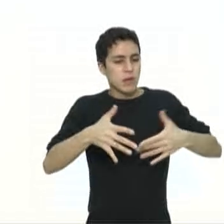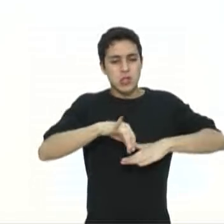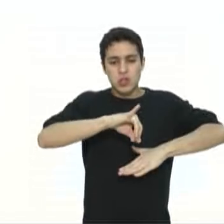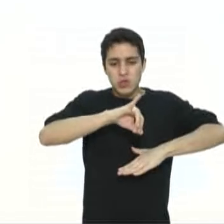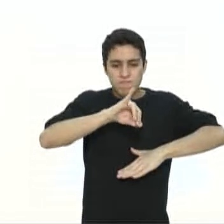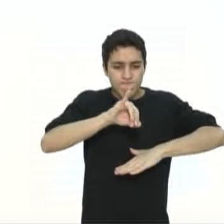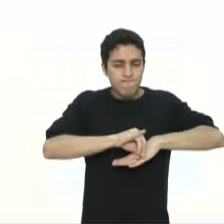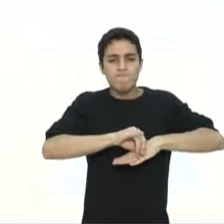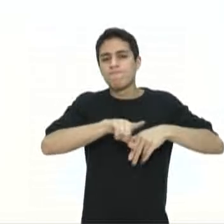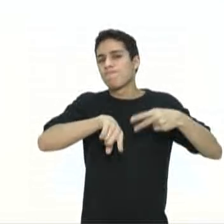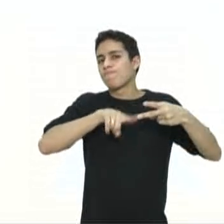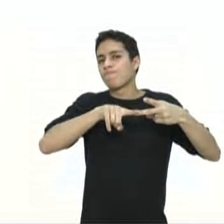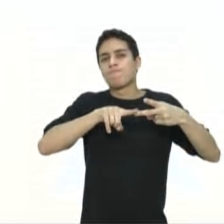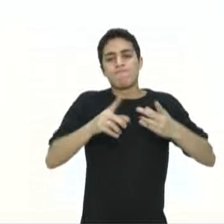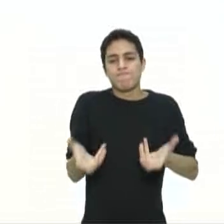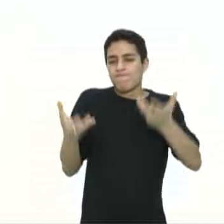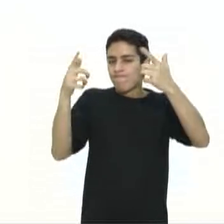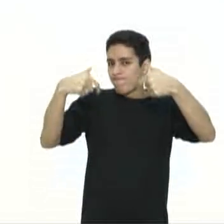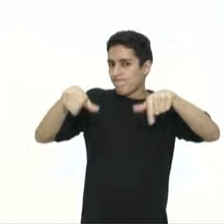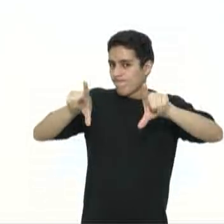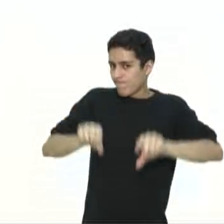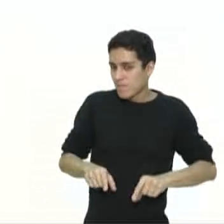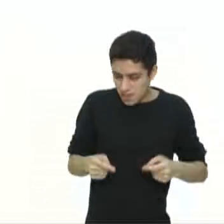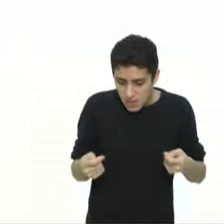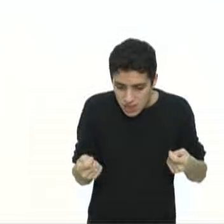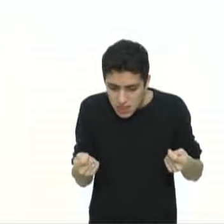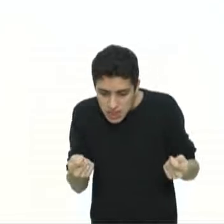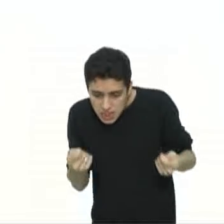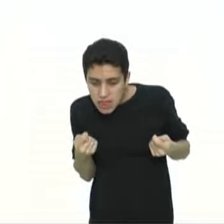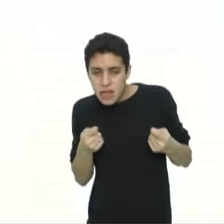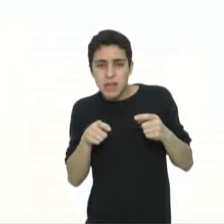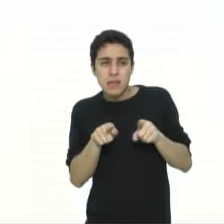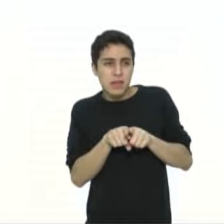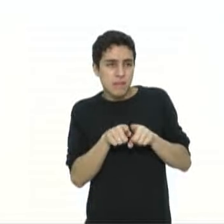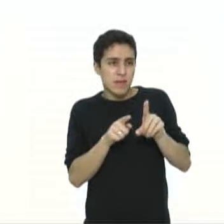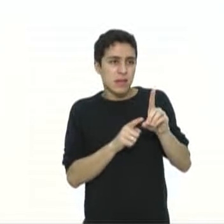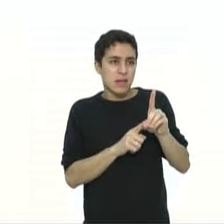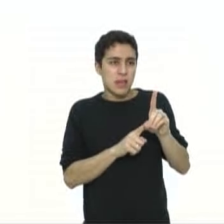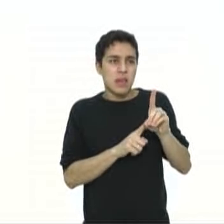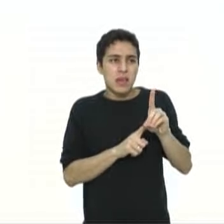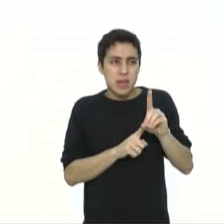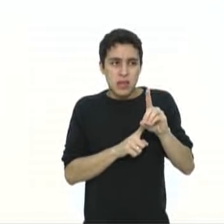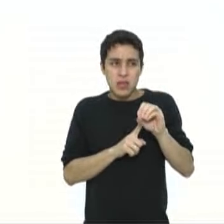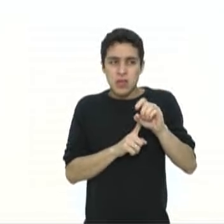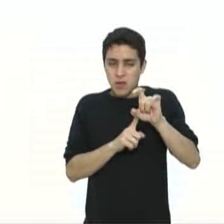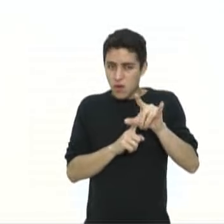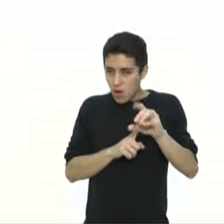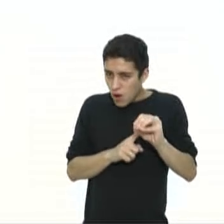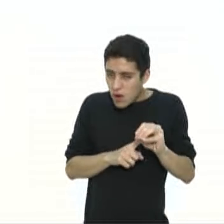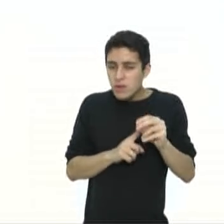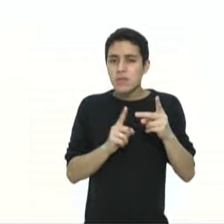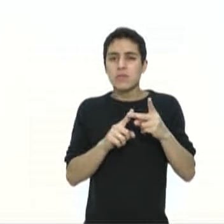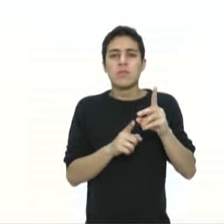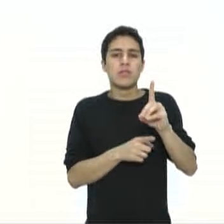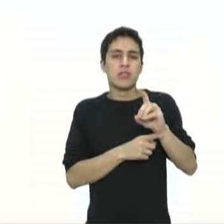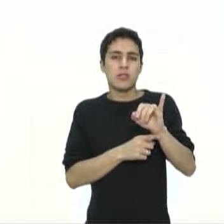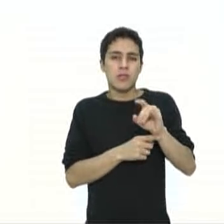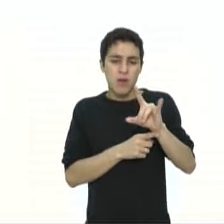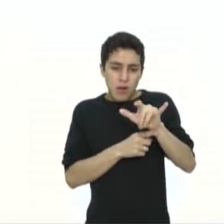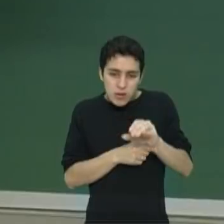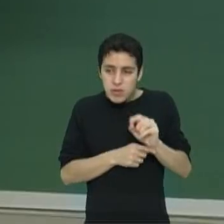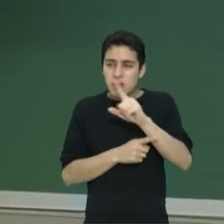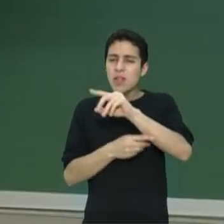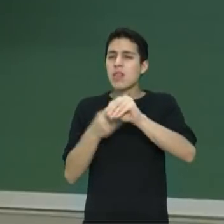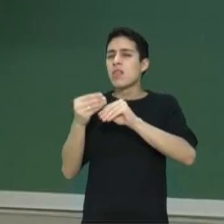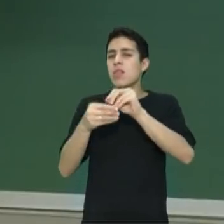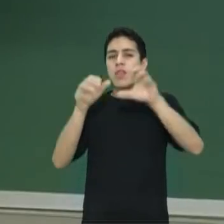sólido. Diminuir ou regular as emissões de dióxido de enxofre e óxido de azoto, que a gente viu que causa a chuva